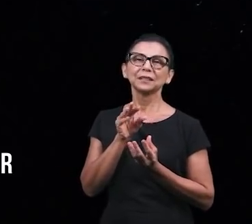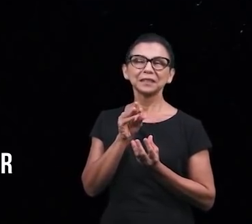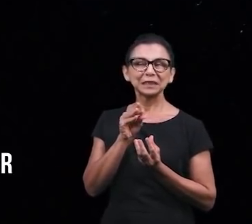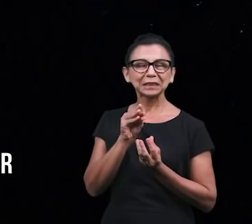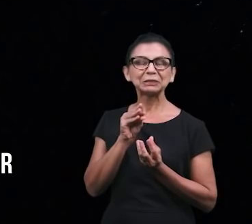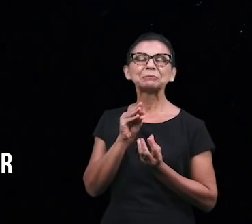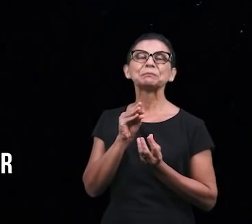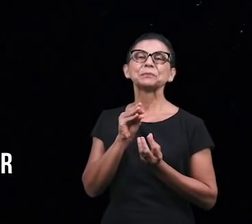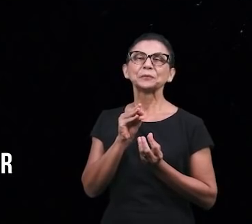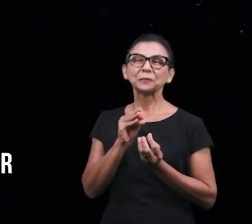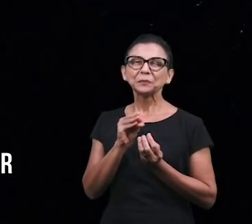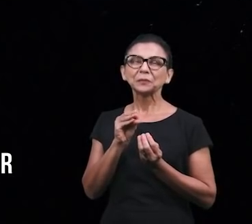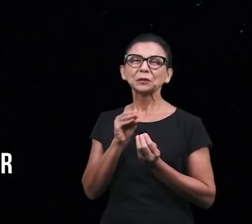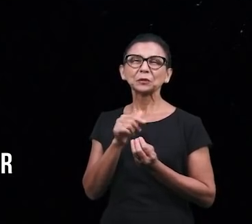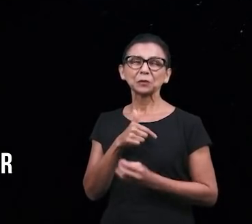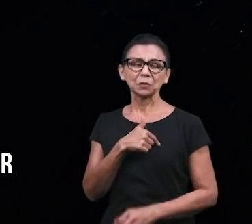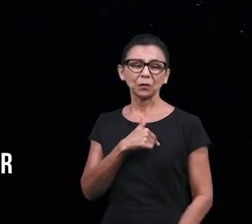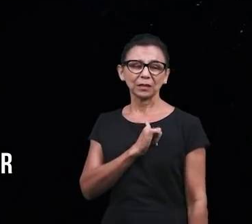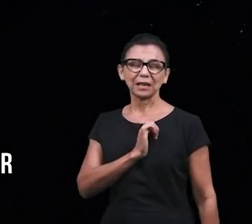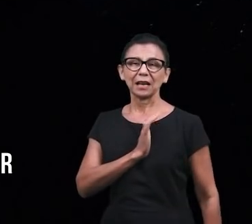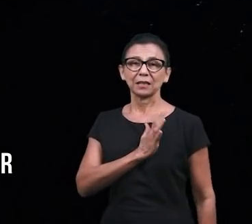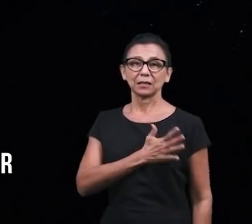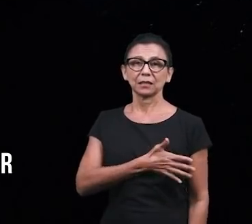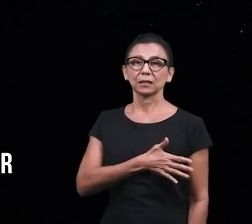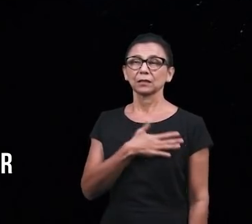acalma o